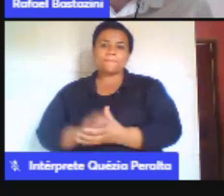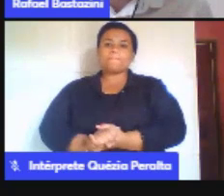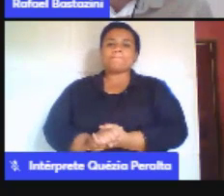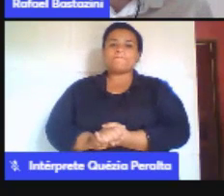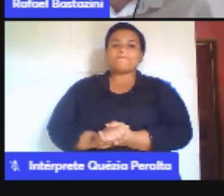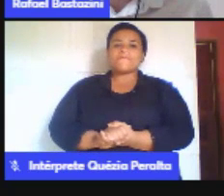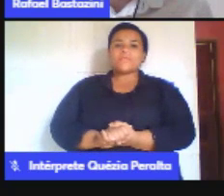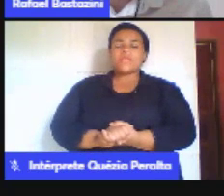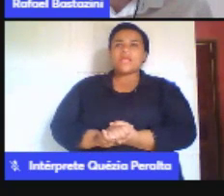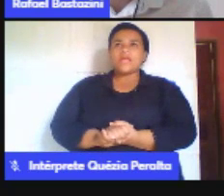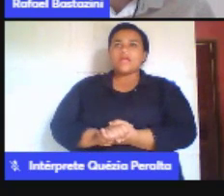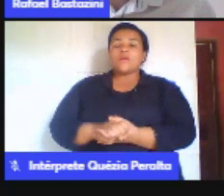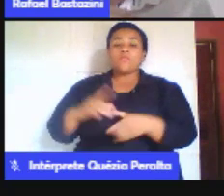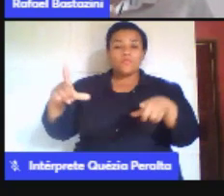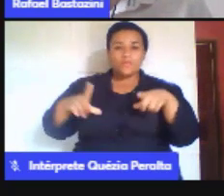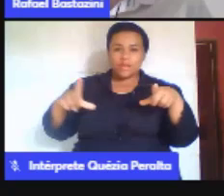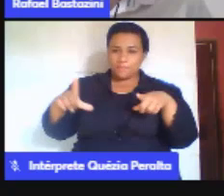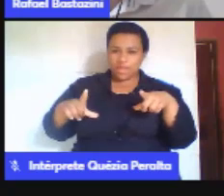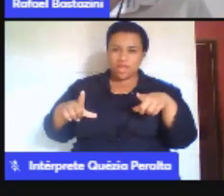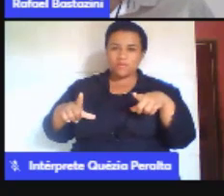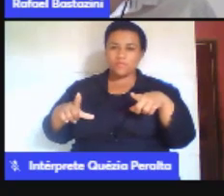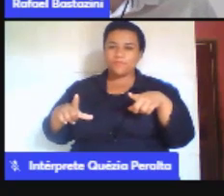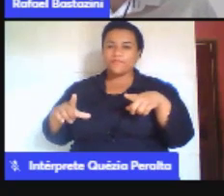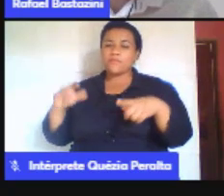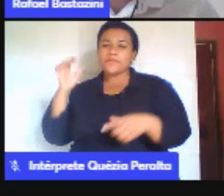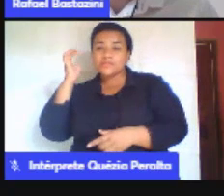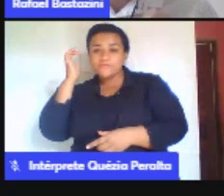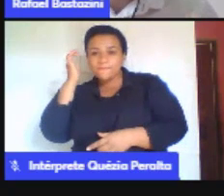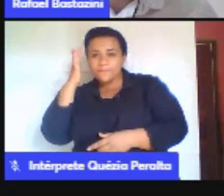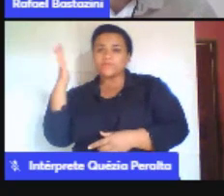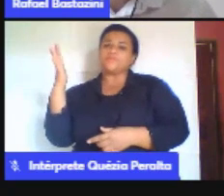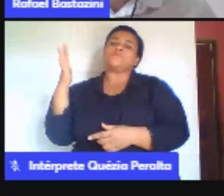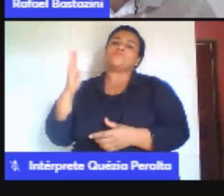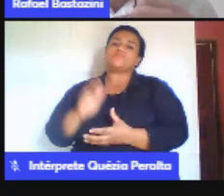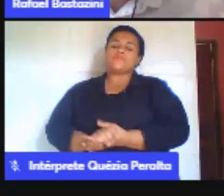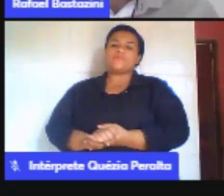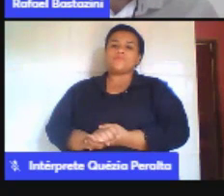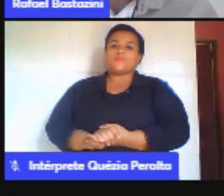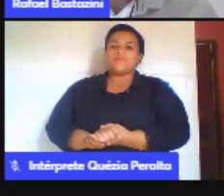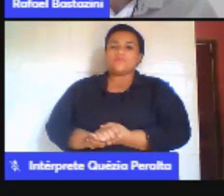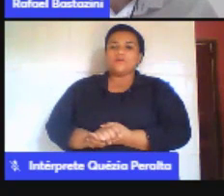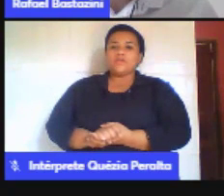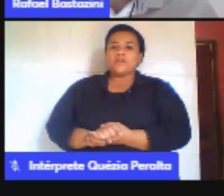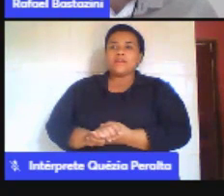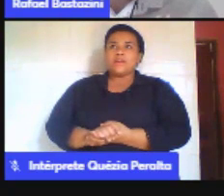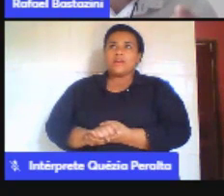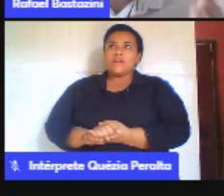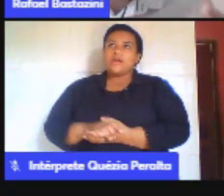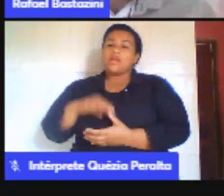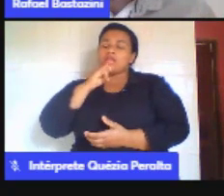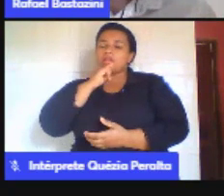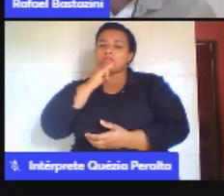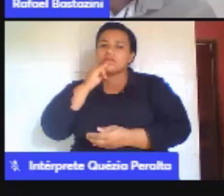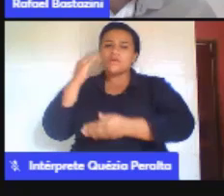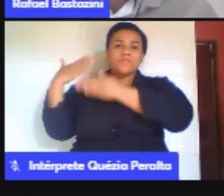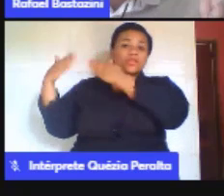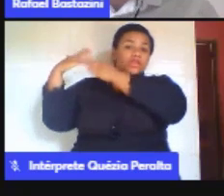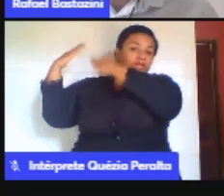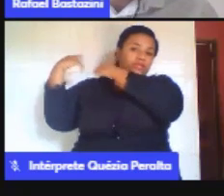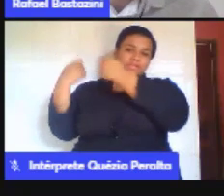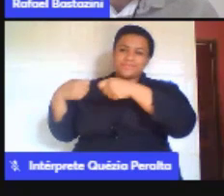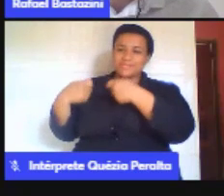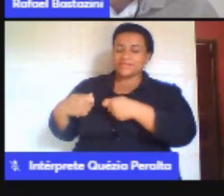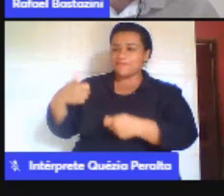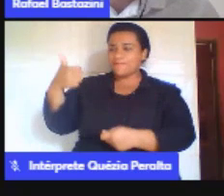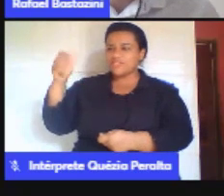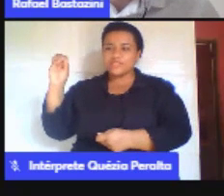reduzir de maneira significativa. Porque se antes precisava de 100, 200 trabalhadores para fazer uma colheita,